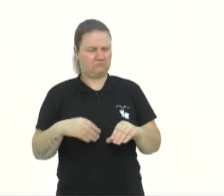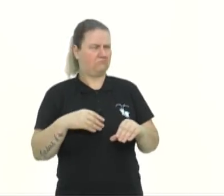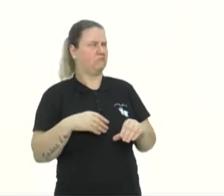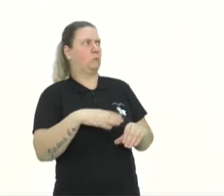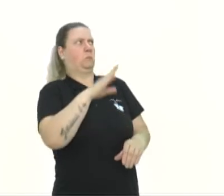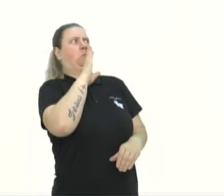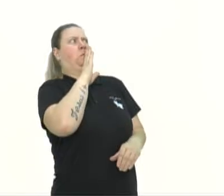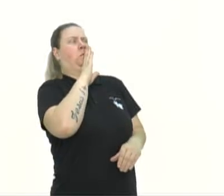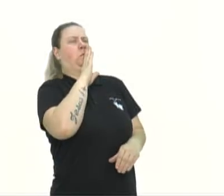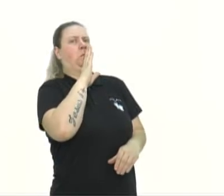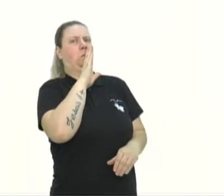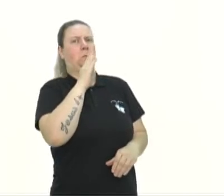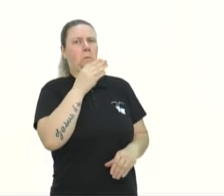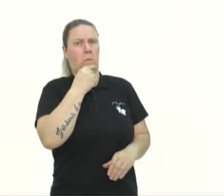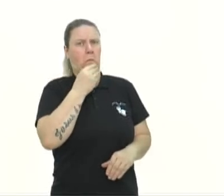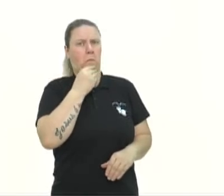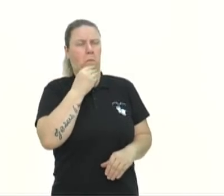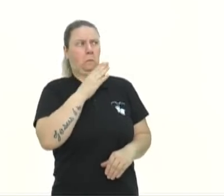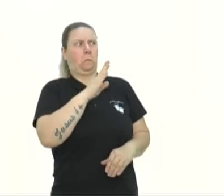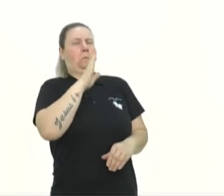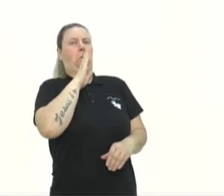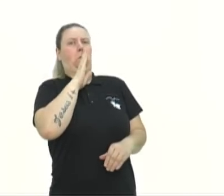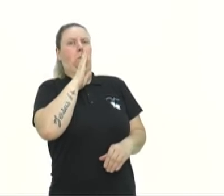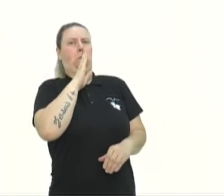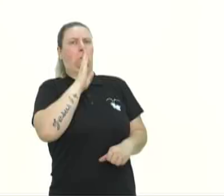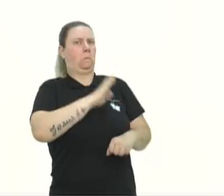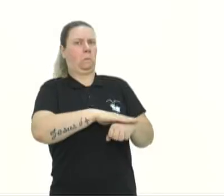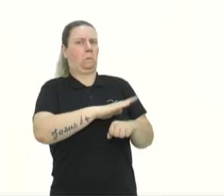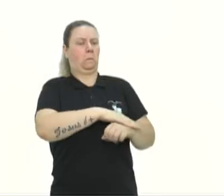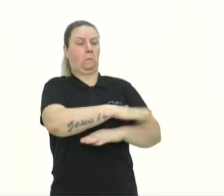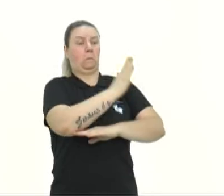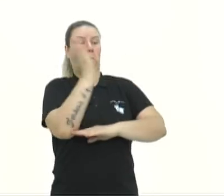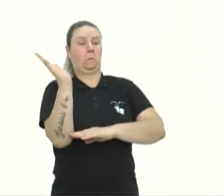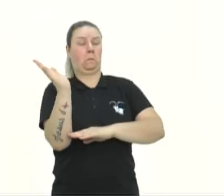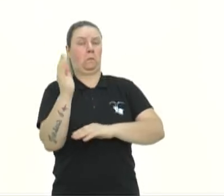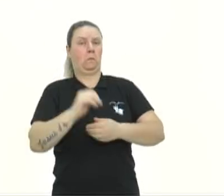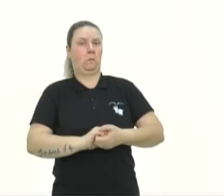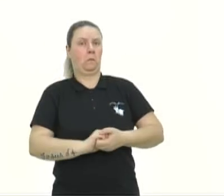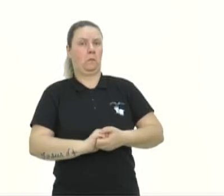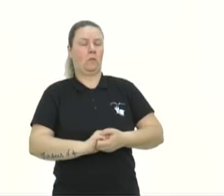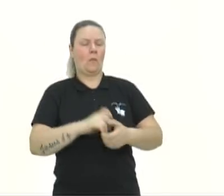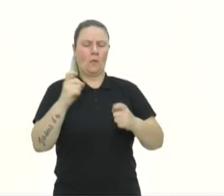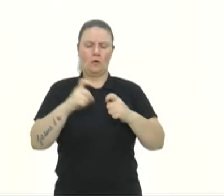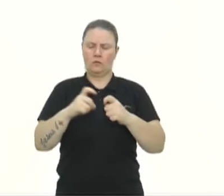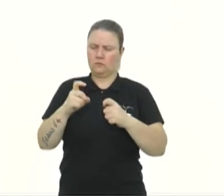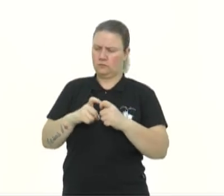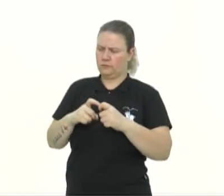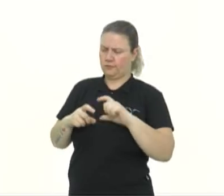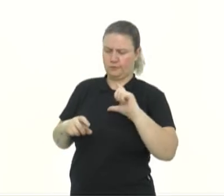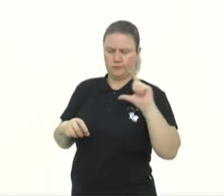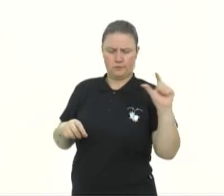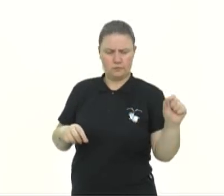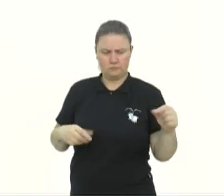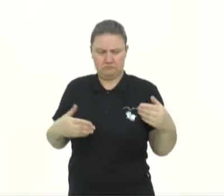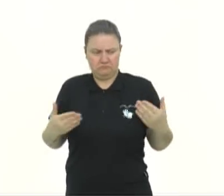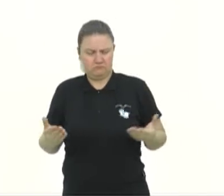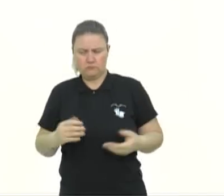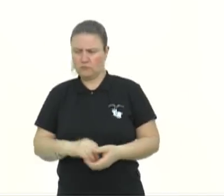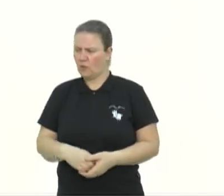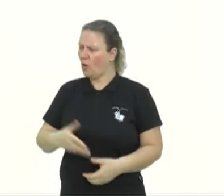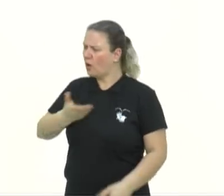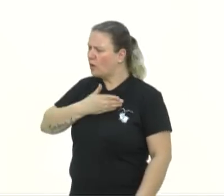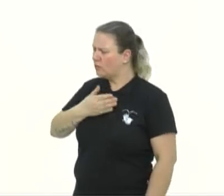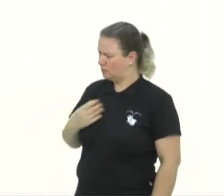dele gemer. Ficou quieto o tempo todo. Aí o médico foi embora e o compadre